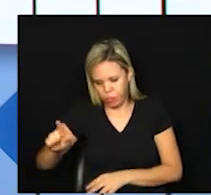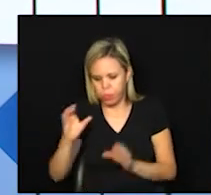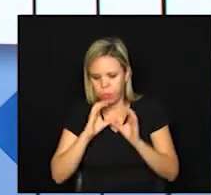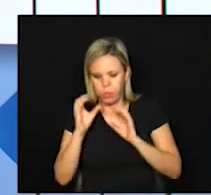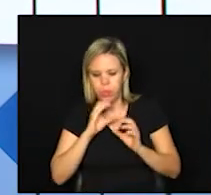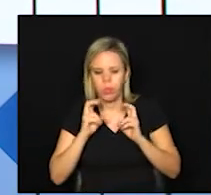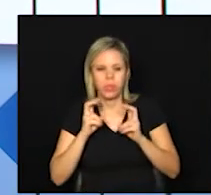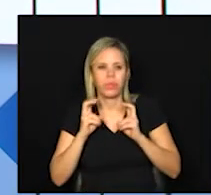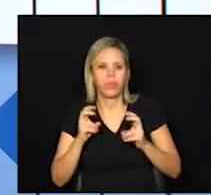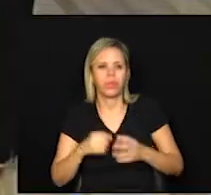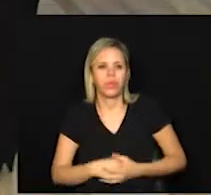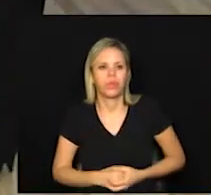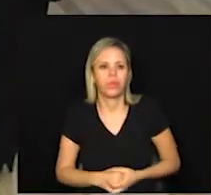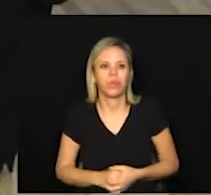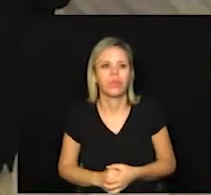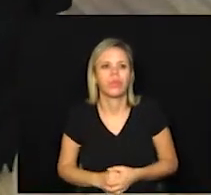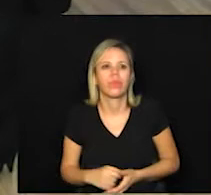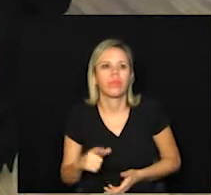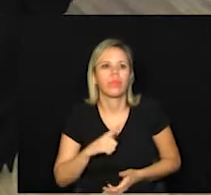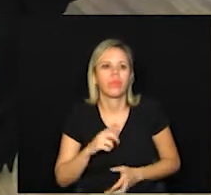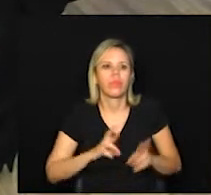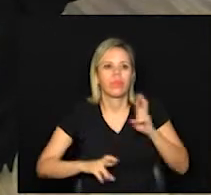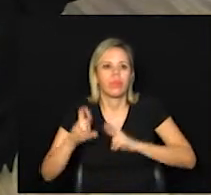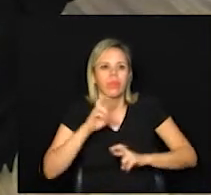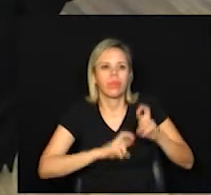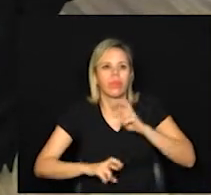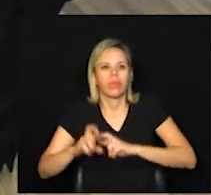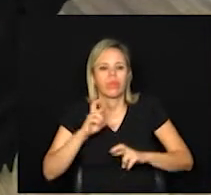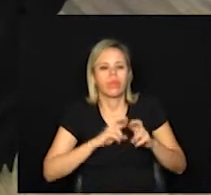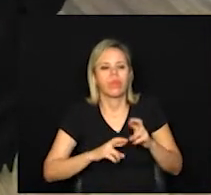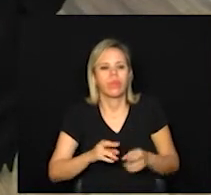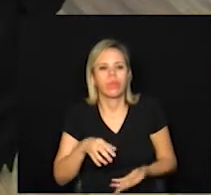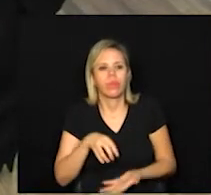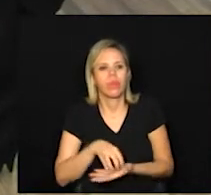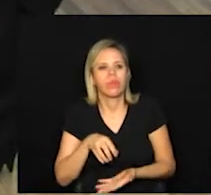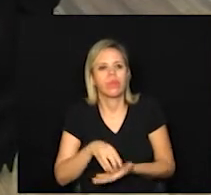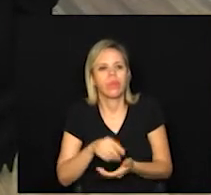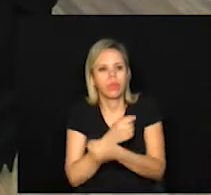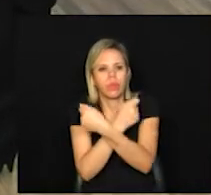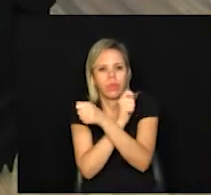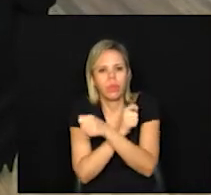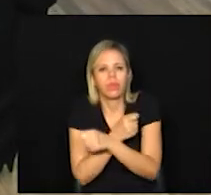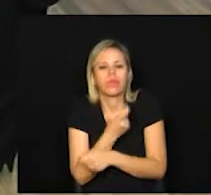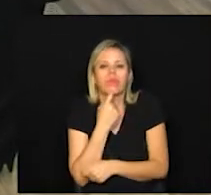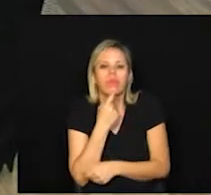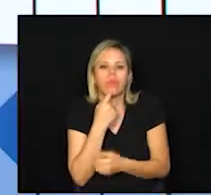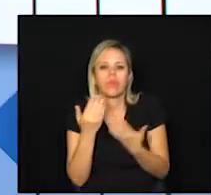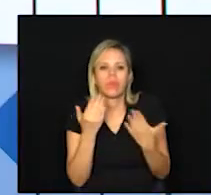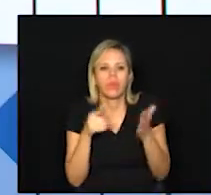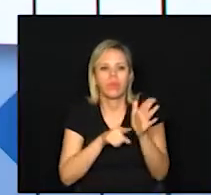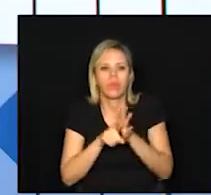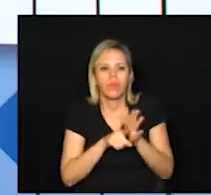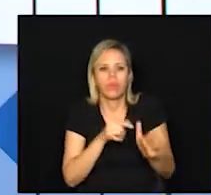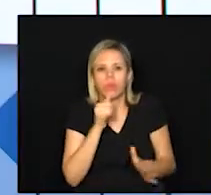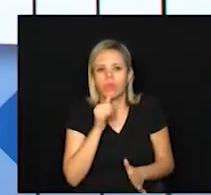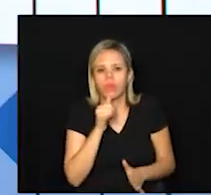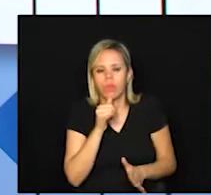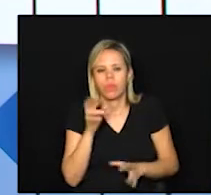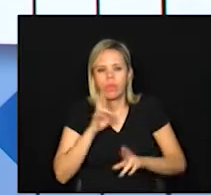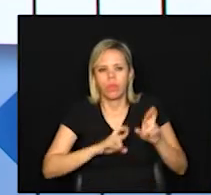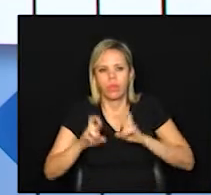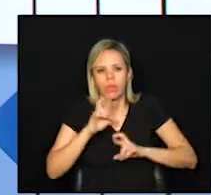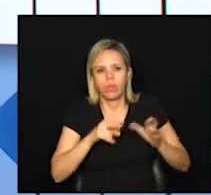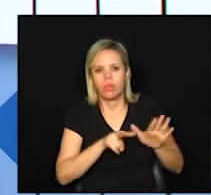e Emergência. E a gente tem uma análise do observatório, né, da PUC Campinas. Sim, o observatório, ele